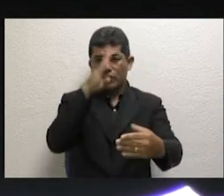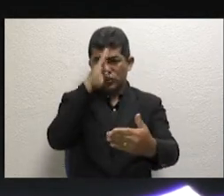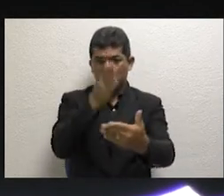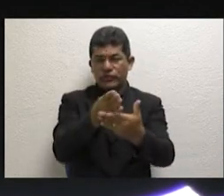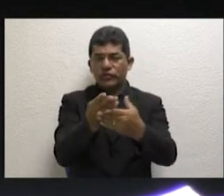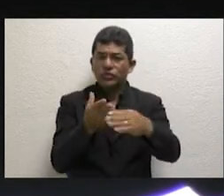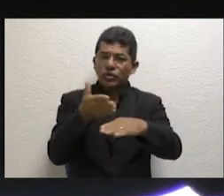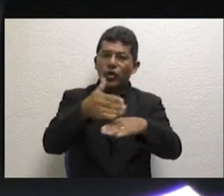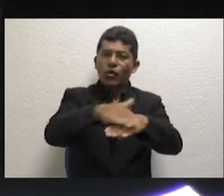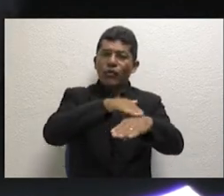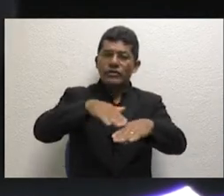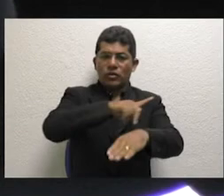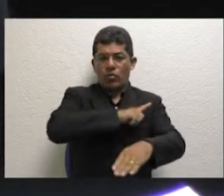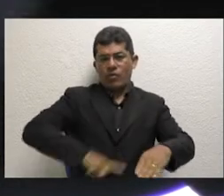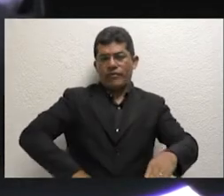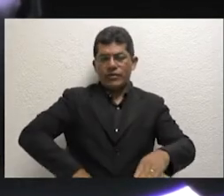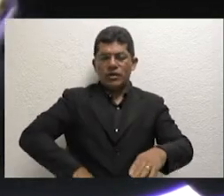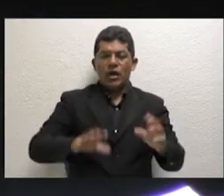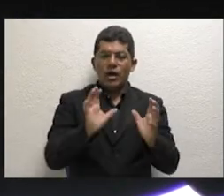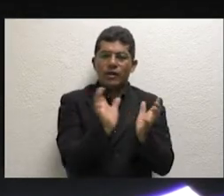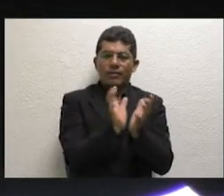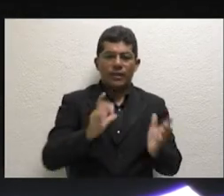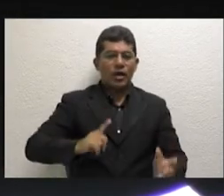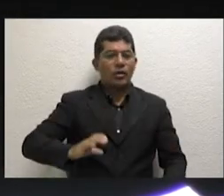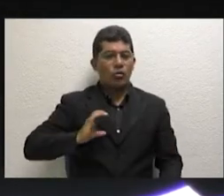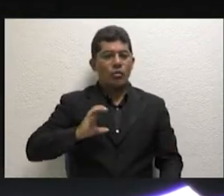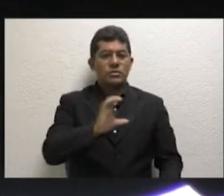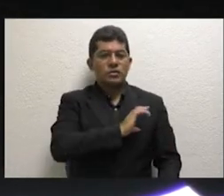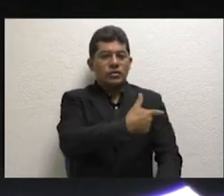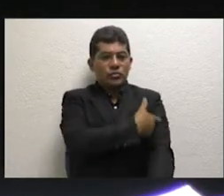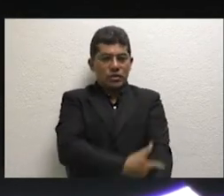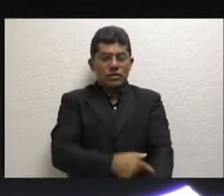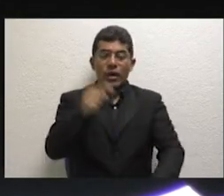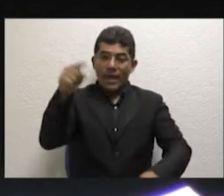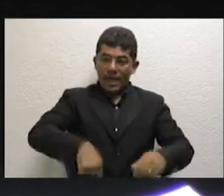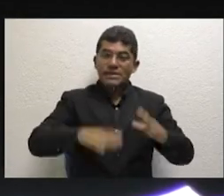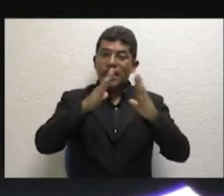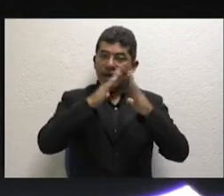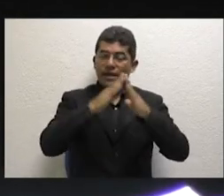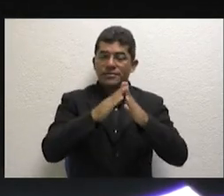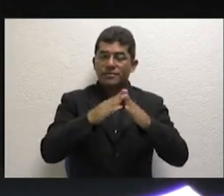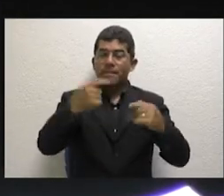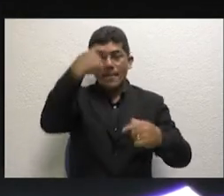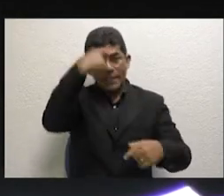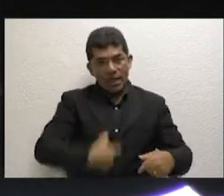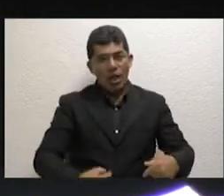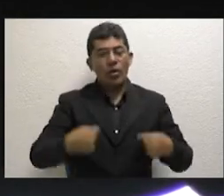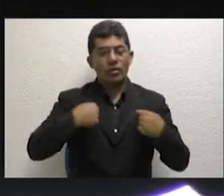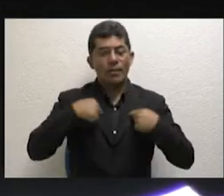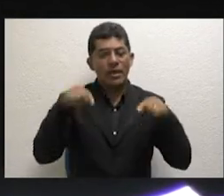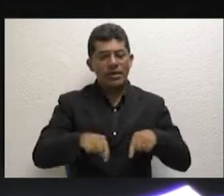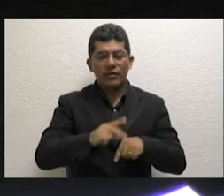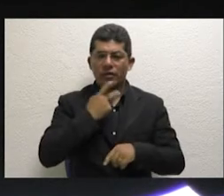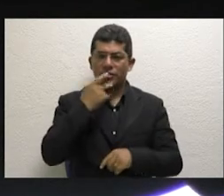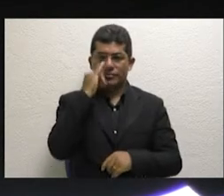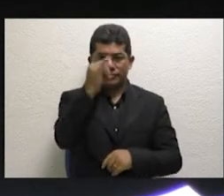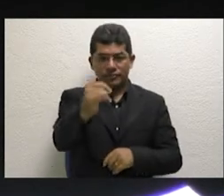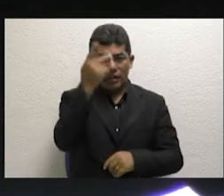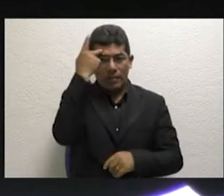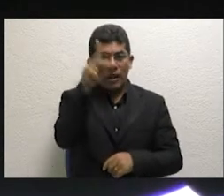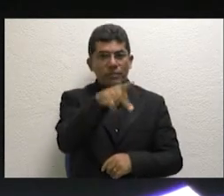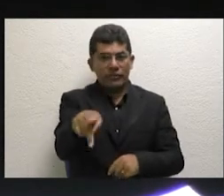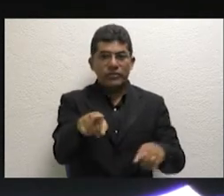o governo a comissão de educação esta casa e eu aqui falando para os